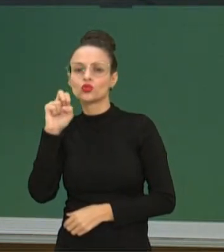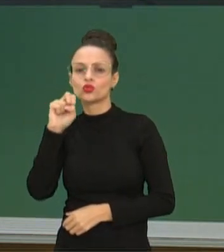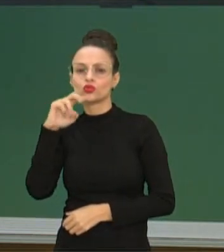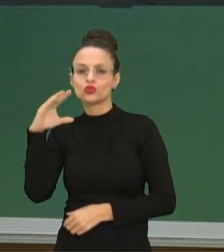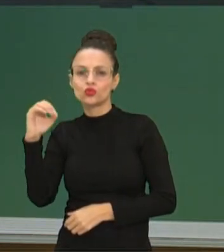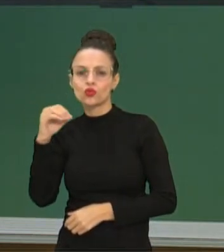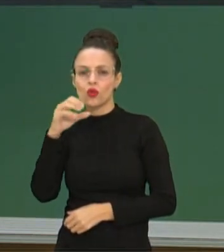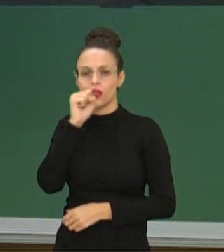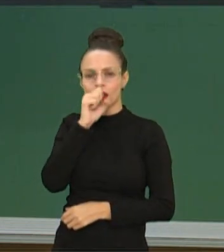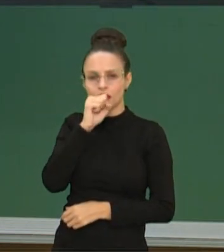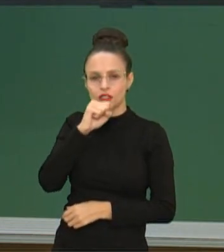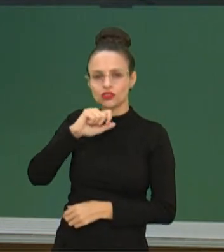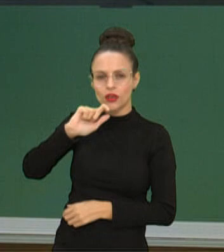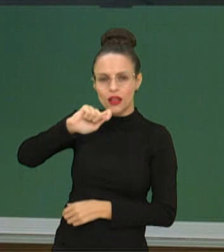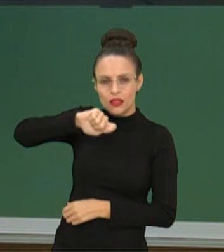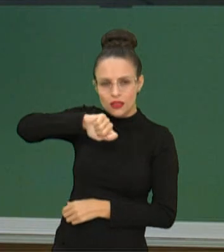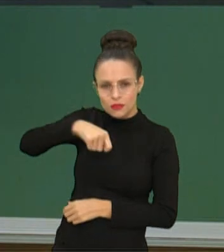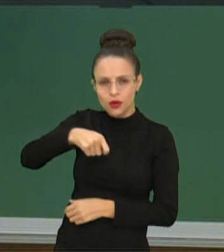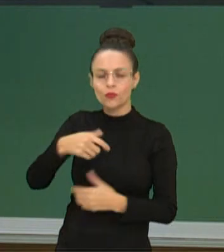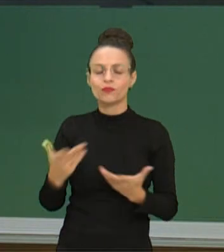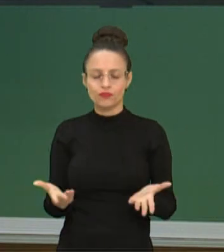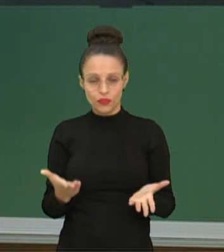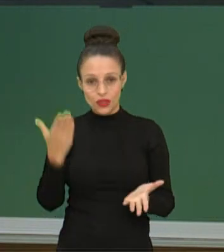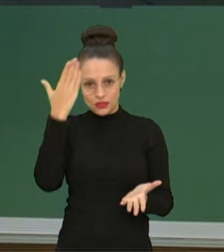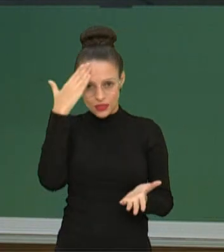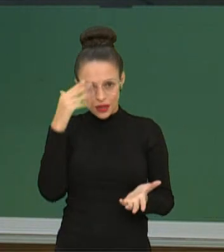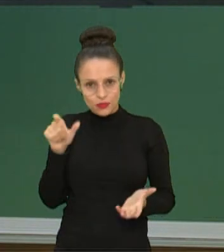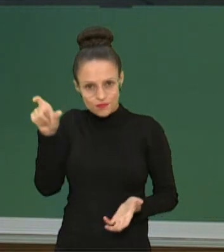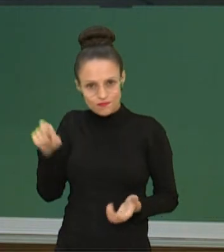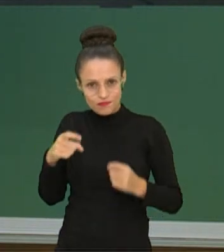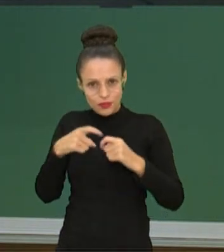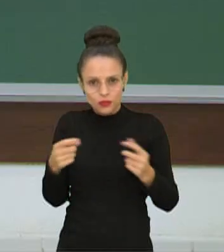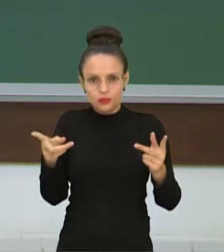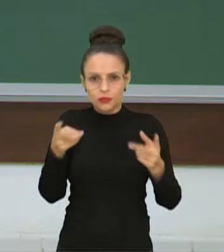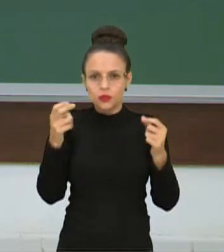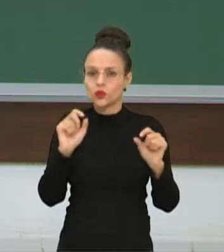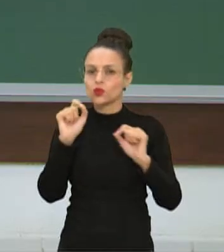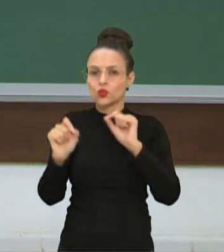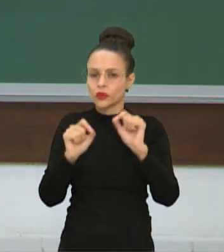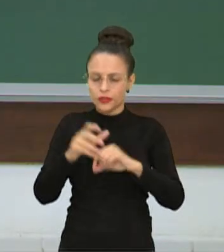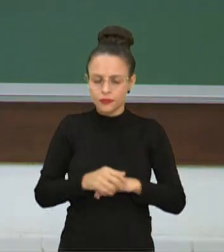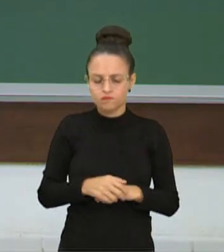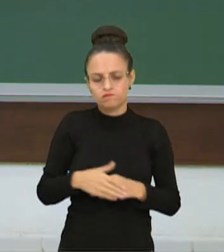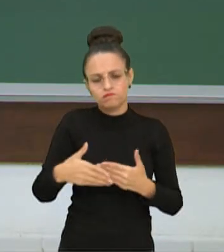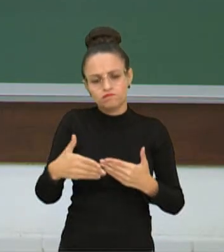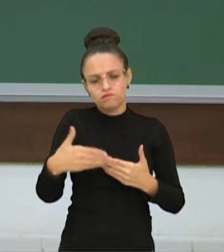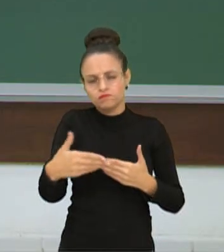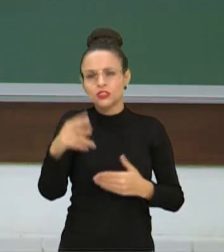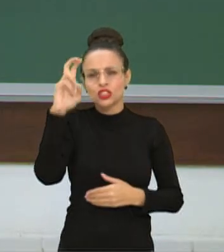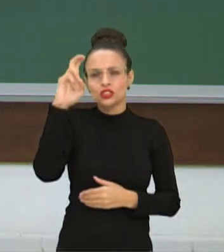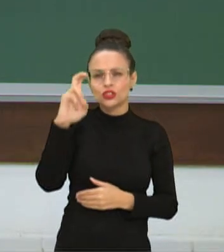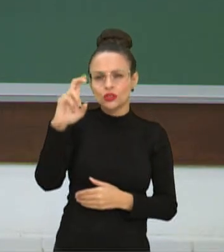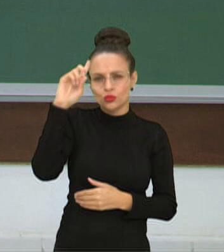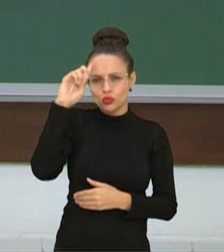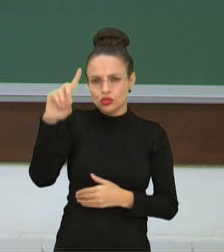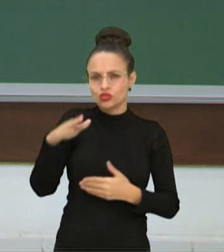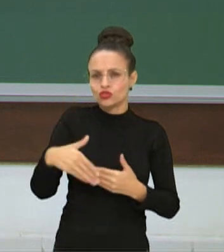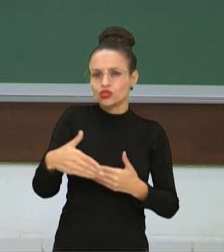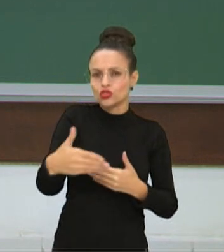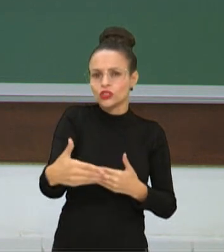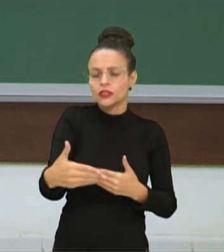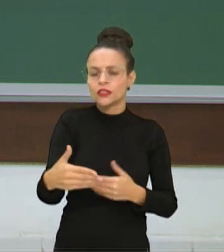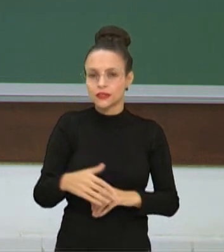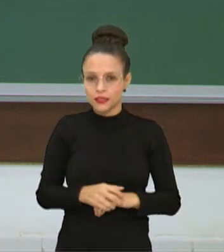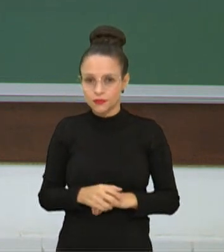laranja ou de limão. E sabe o que ele percebeu? Em questão de dias, 5 dias,